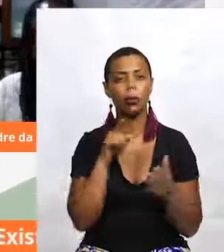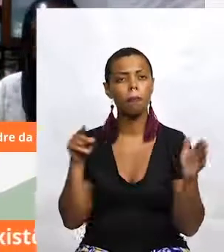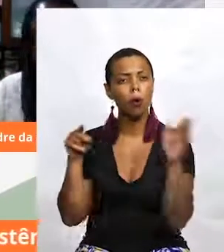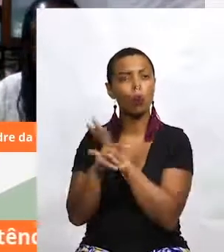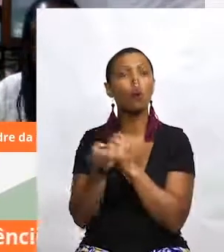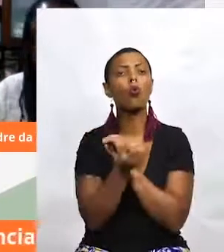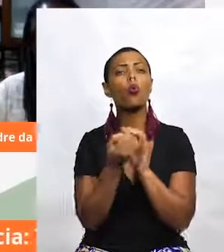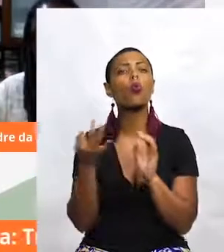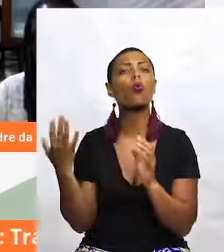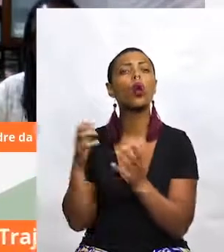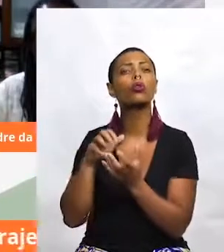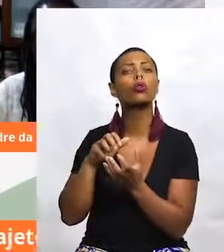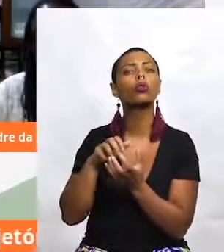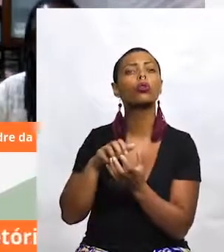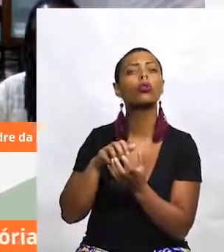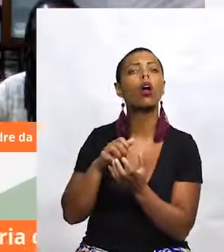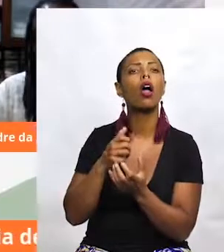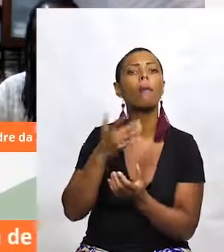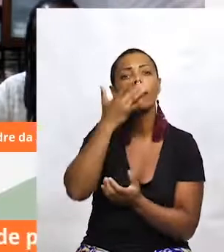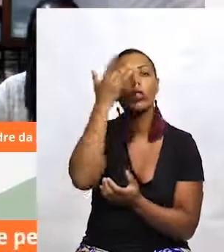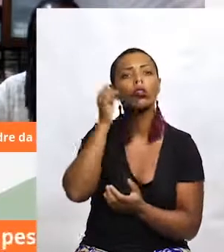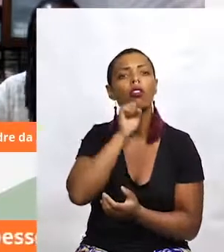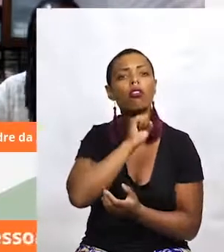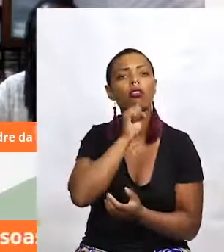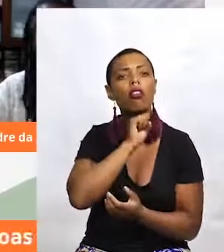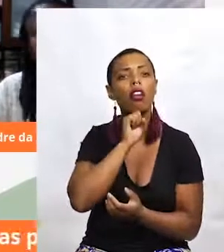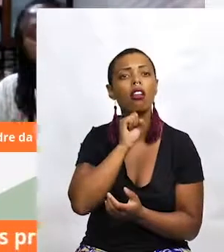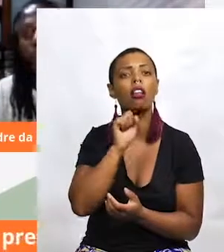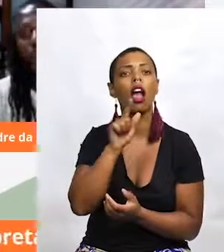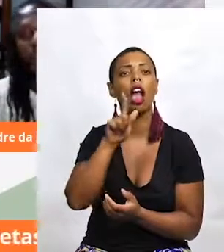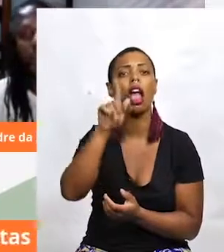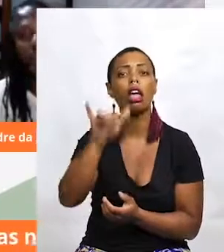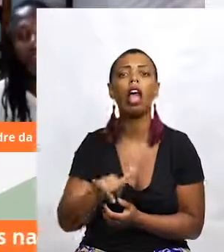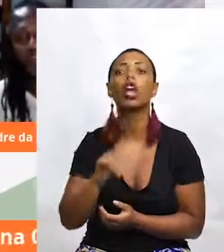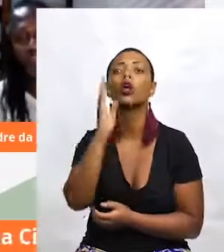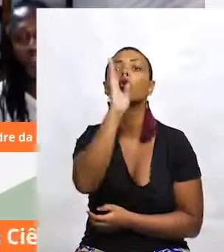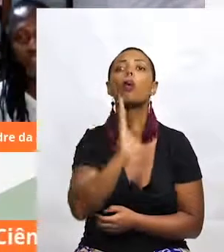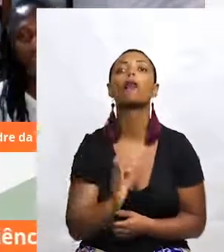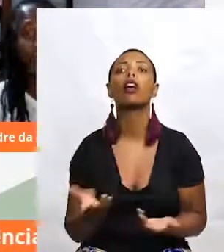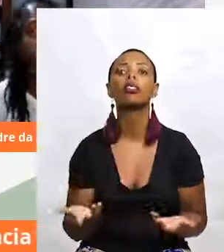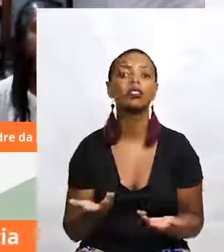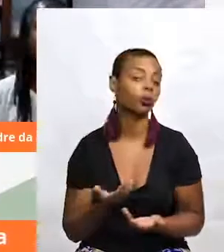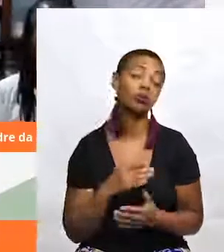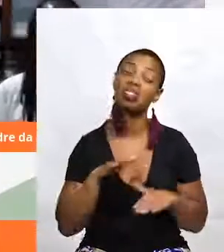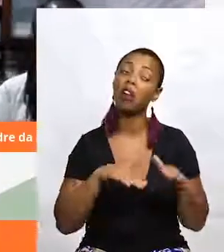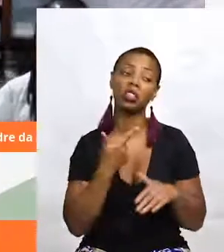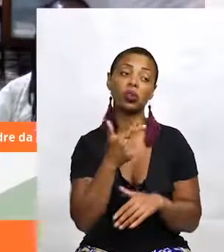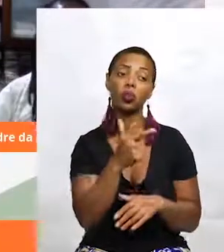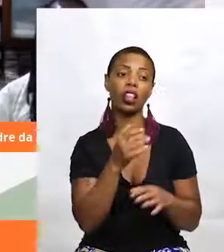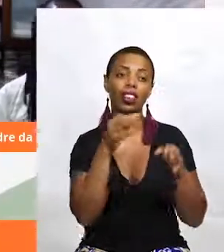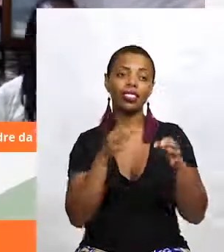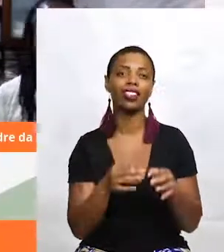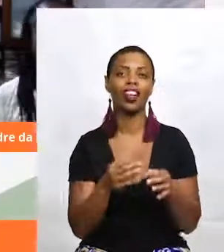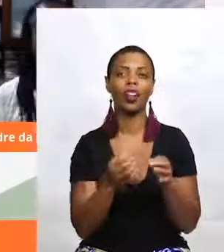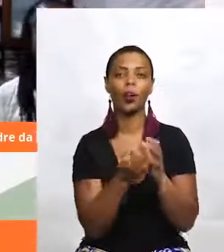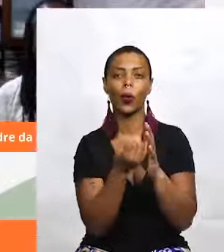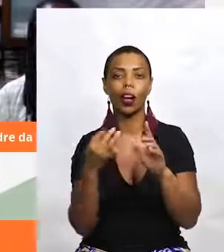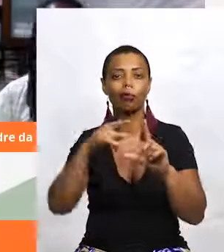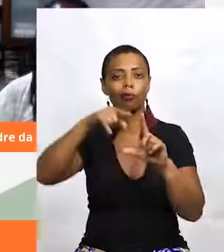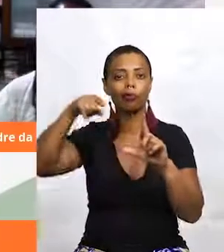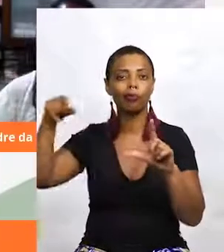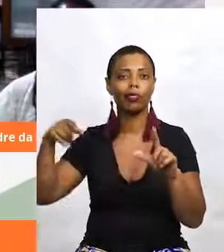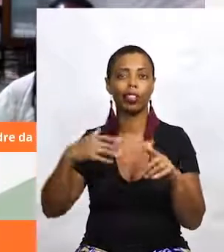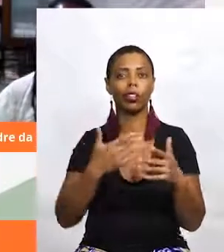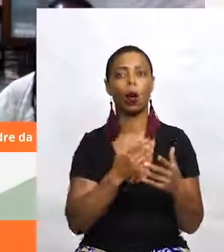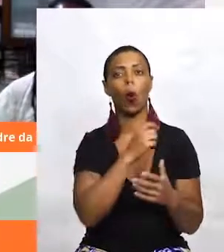idosos gays no Brasil, você talvez não tenha um dado muito assertivo, talvez uma ou outra ONG que faça isso. Então, também ocorre quando você vai